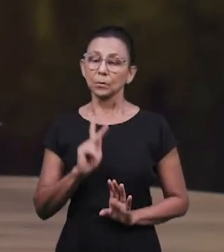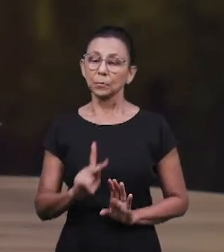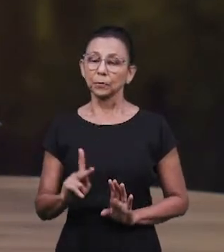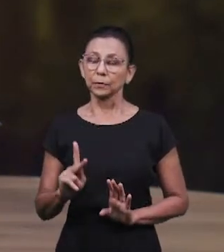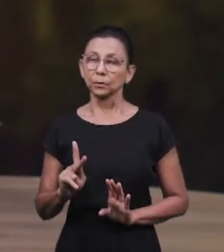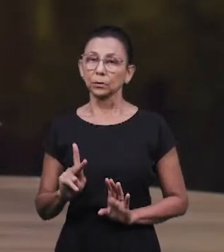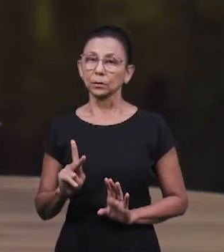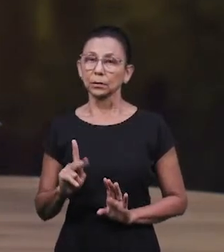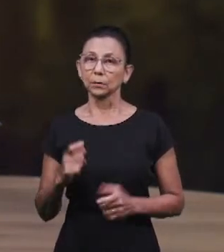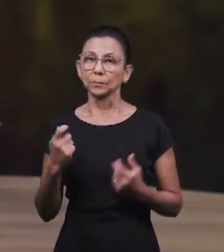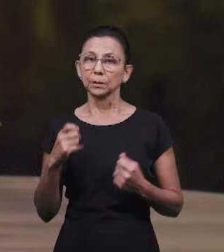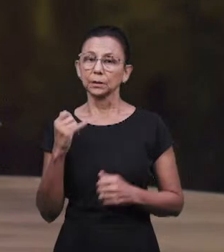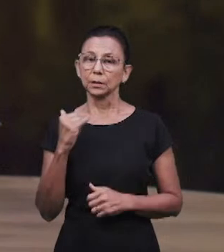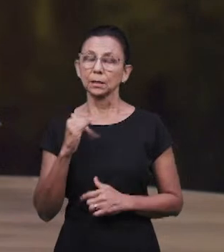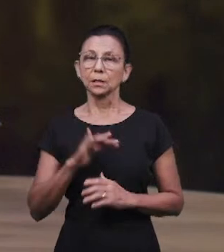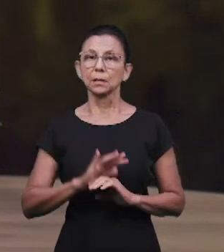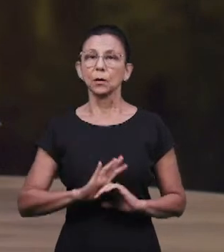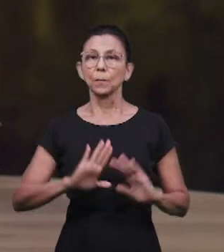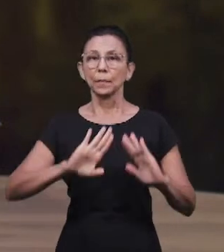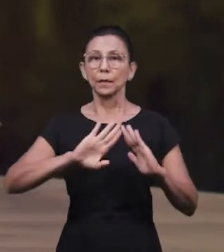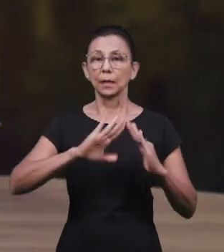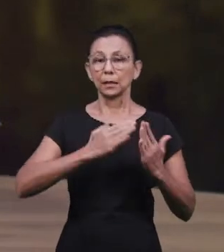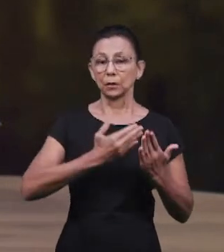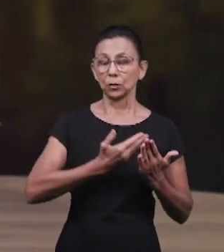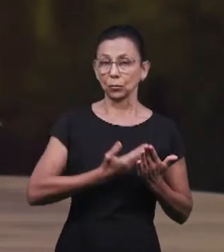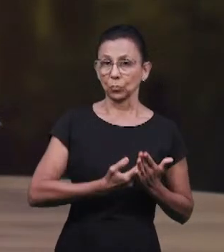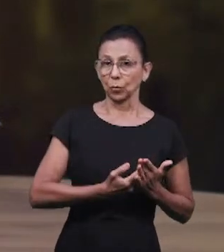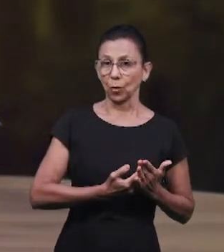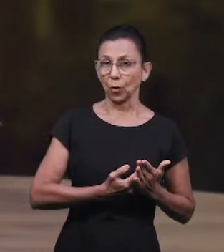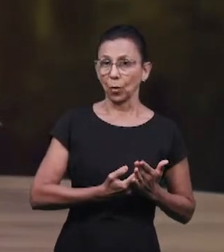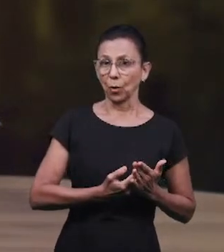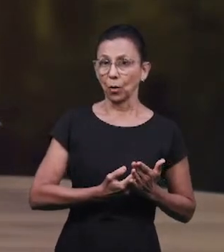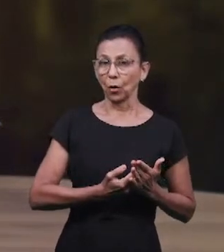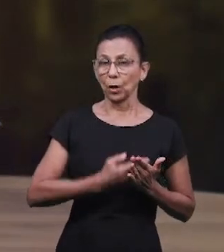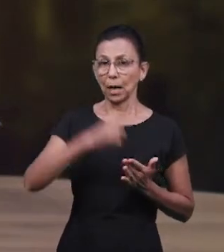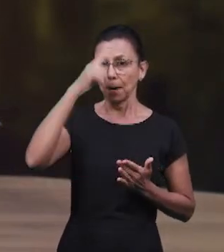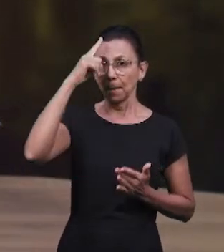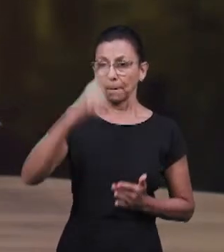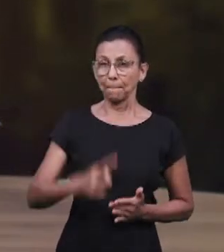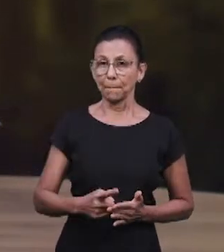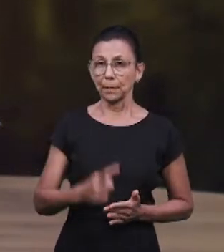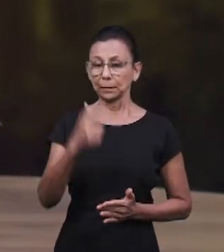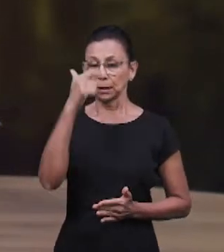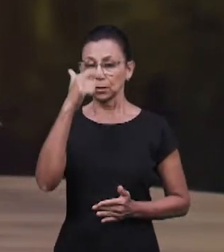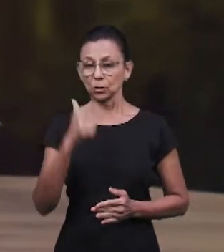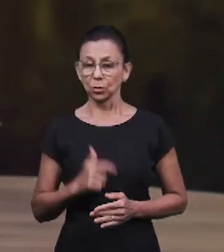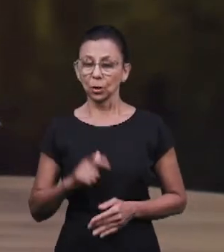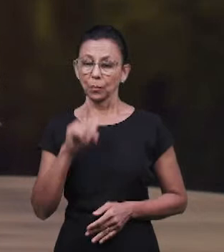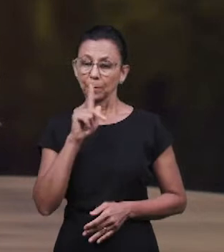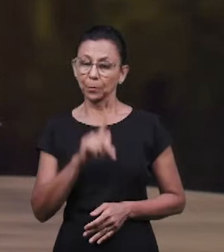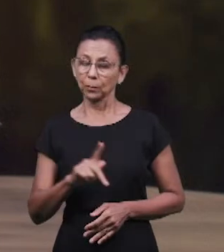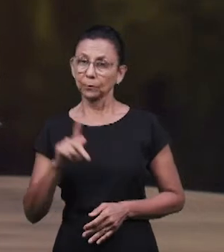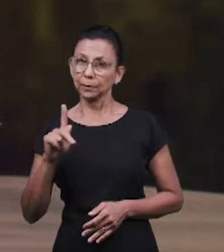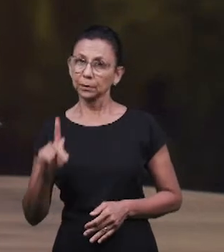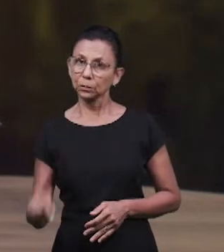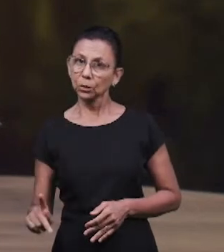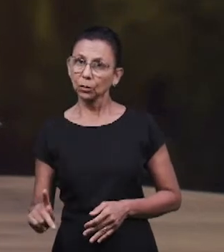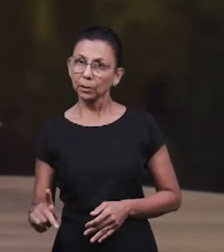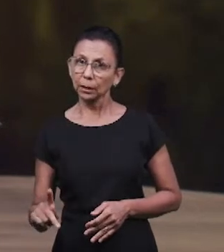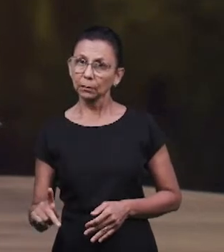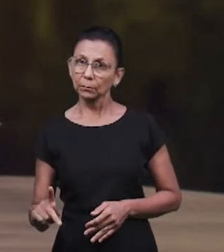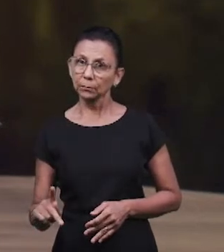se preparar e dizer, na escola não é a mamãe que está mandando, é a professora que